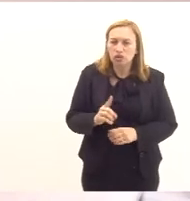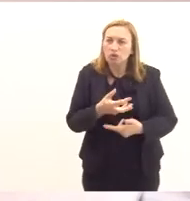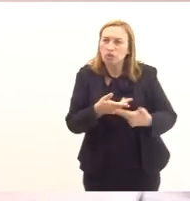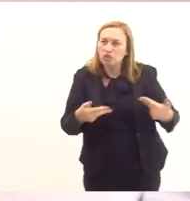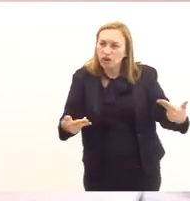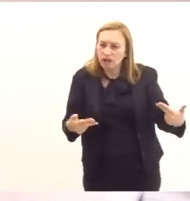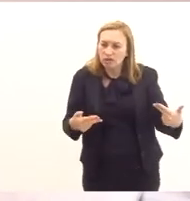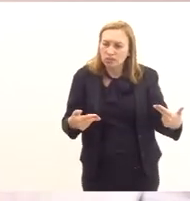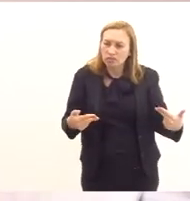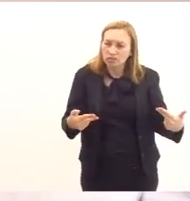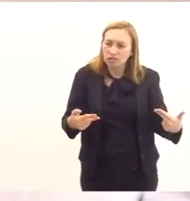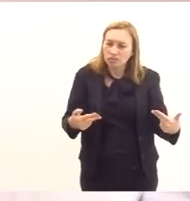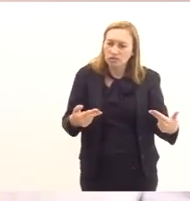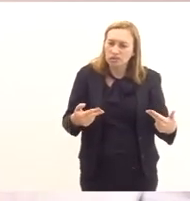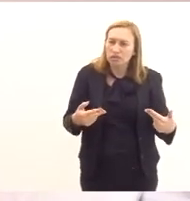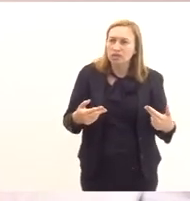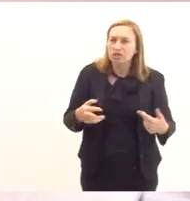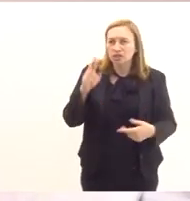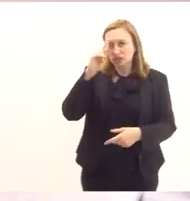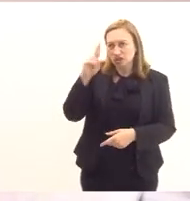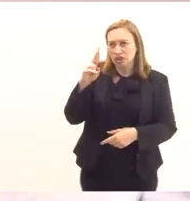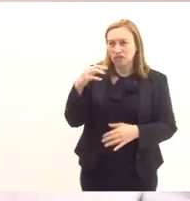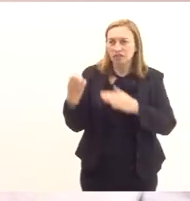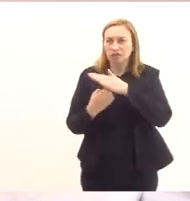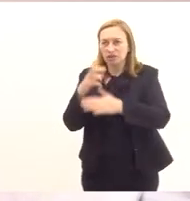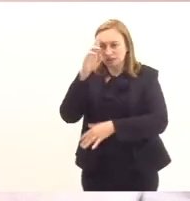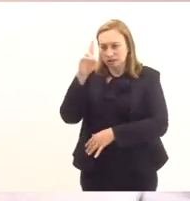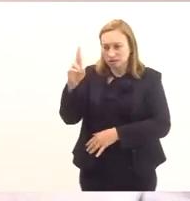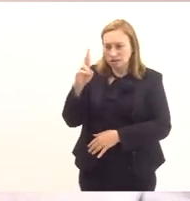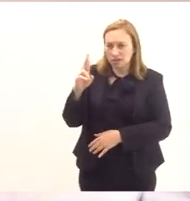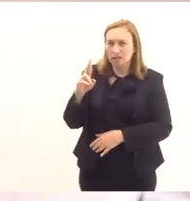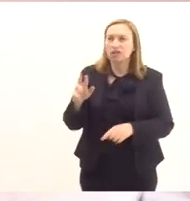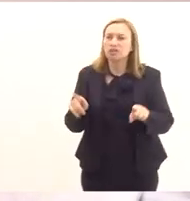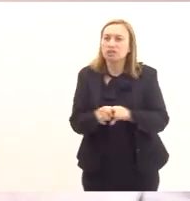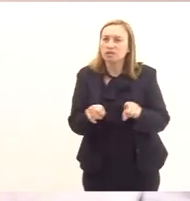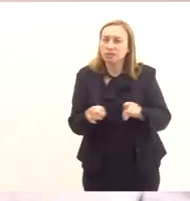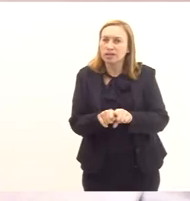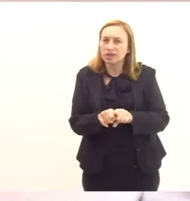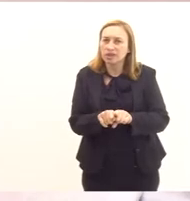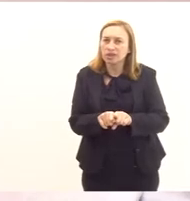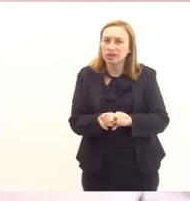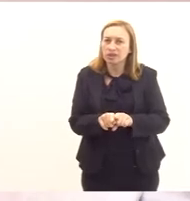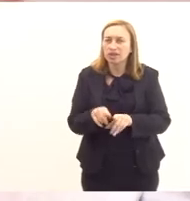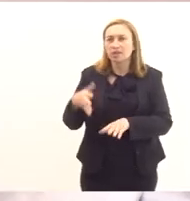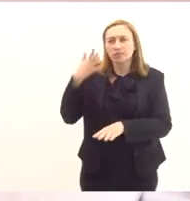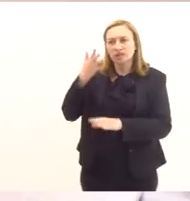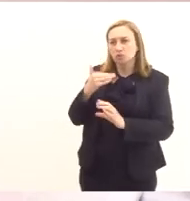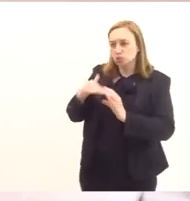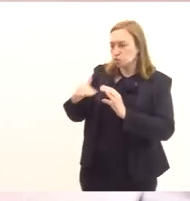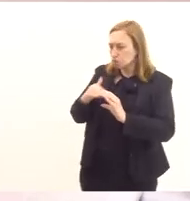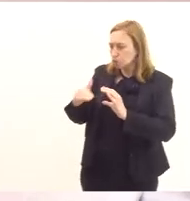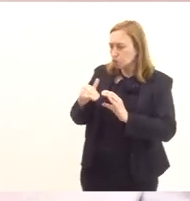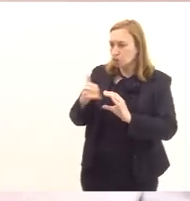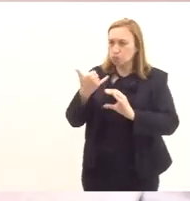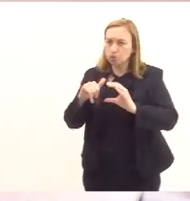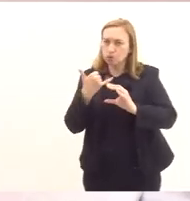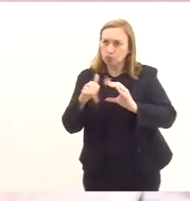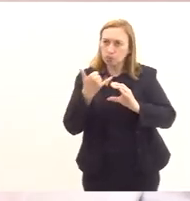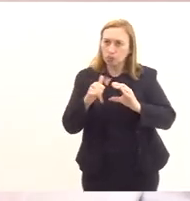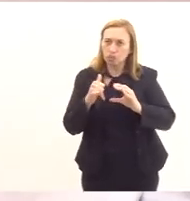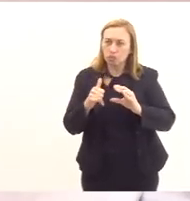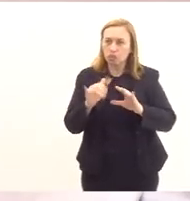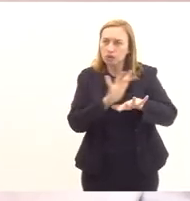muitos empresários né E também recorrentemente chega mensagem do WhatsApp rede social